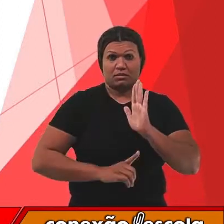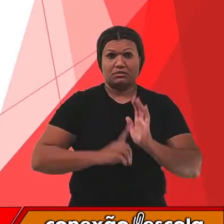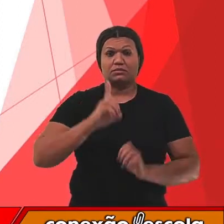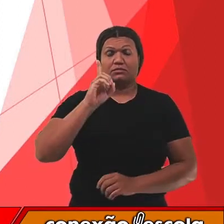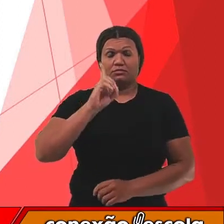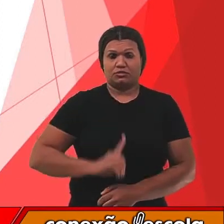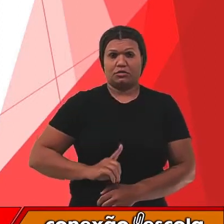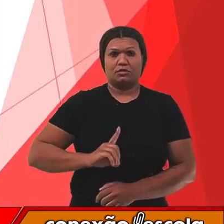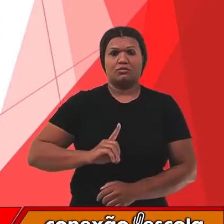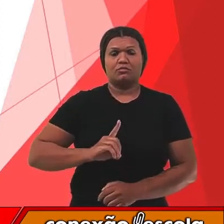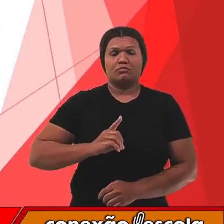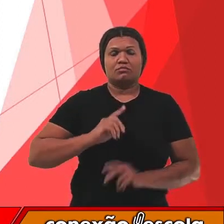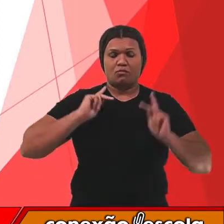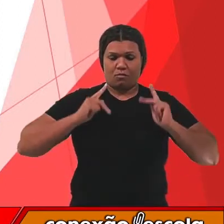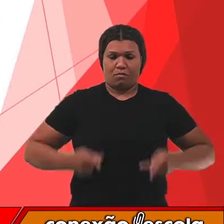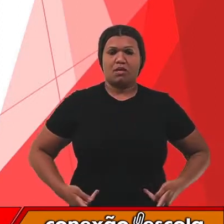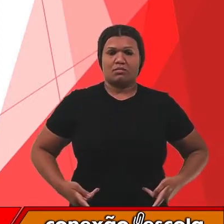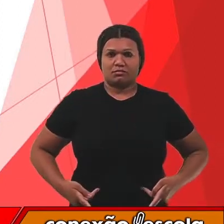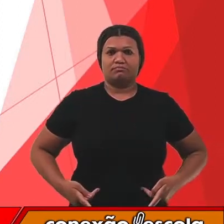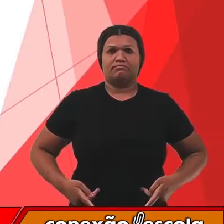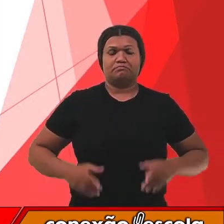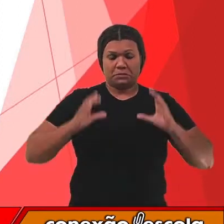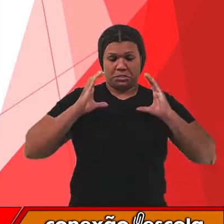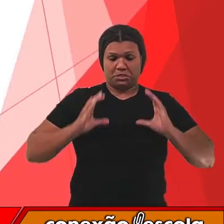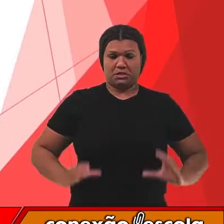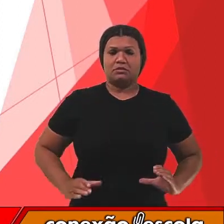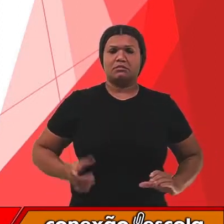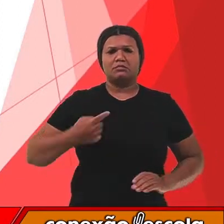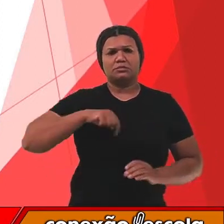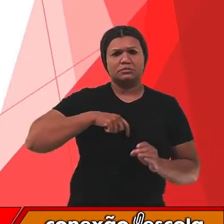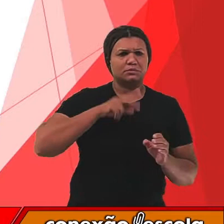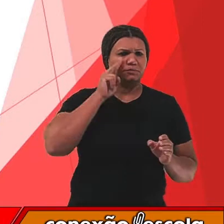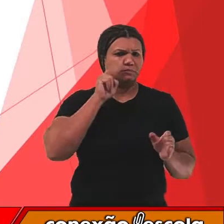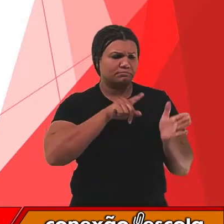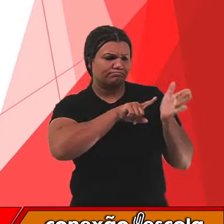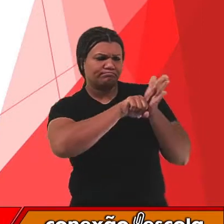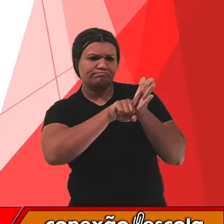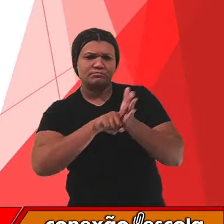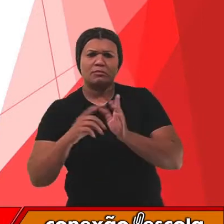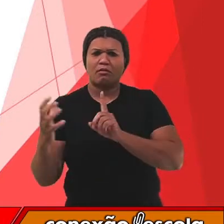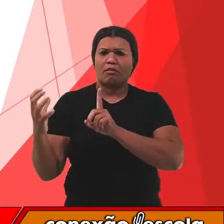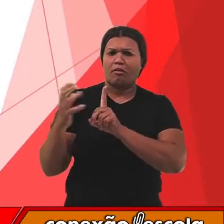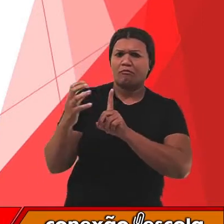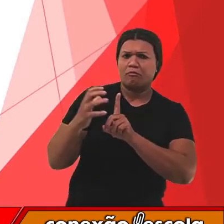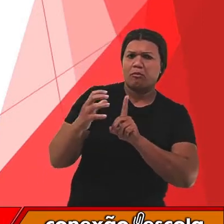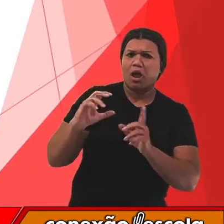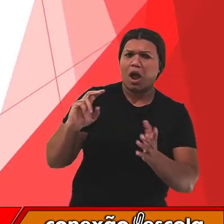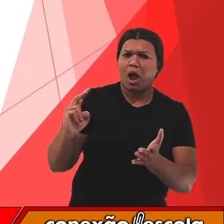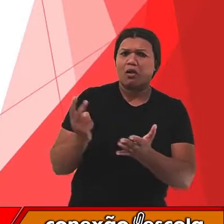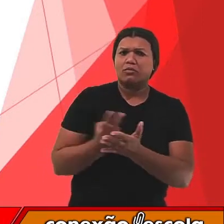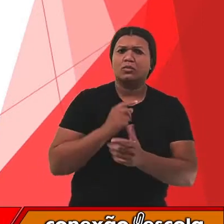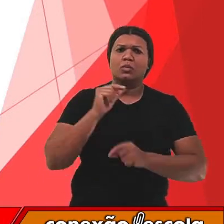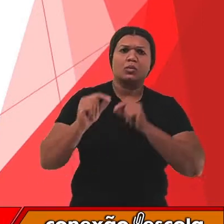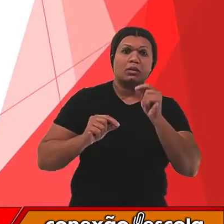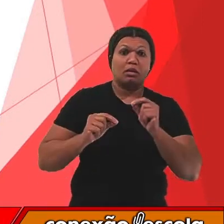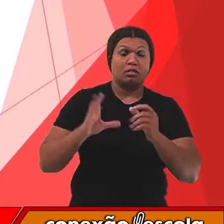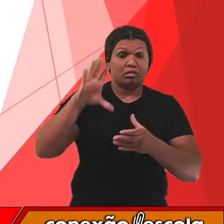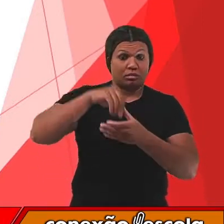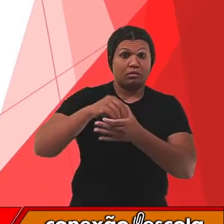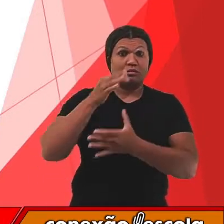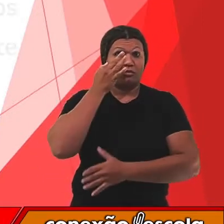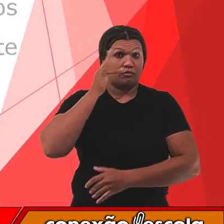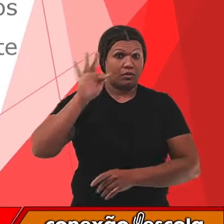Cidadão, e analisaremos as suas consequências e influências para a França e para o mundo.